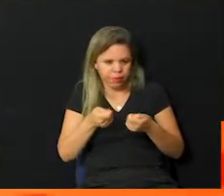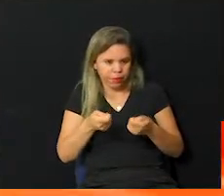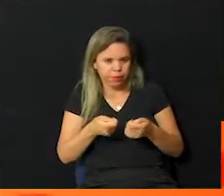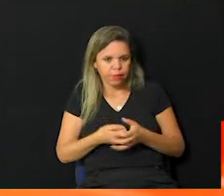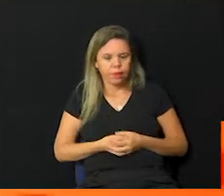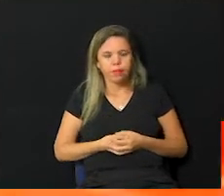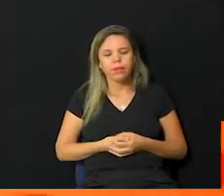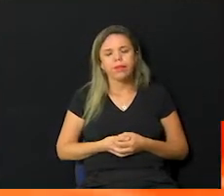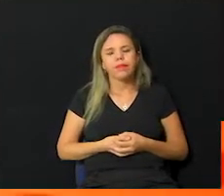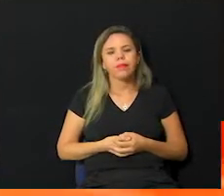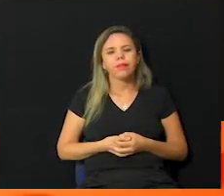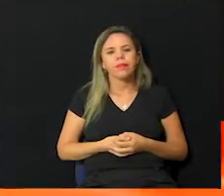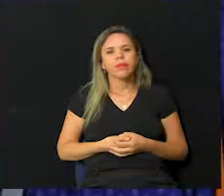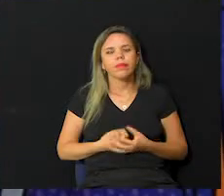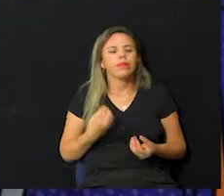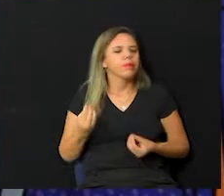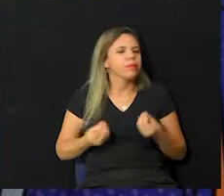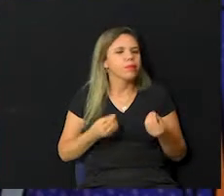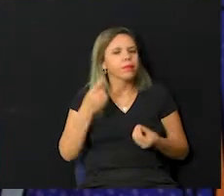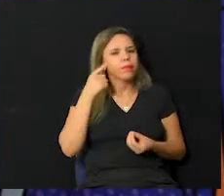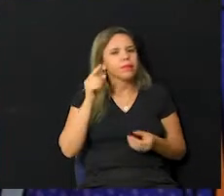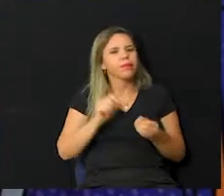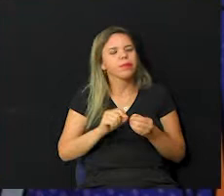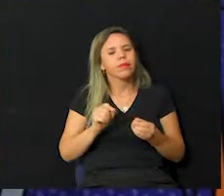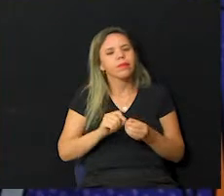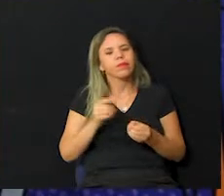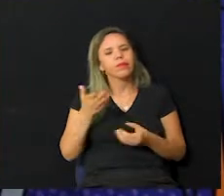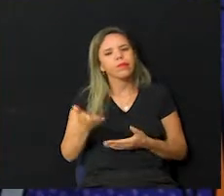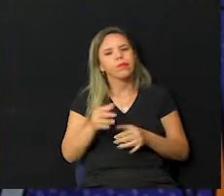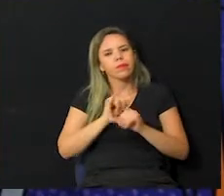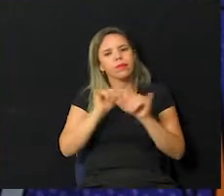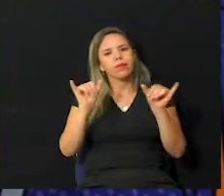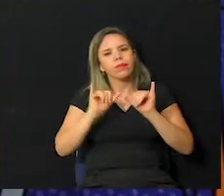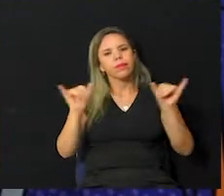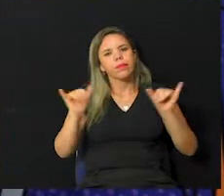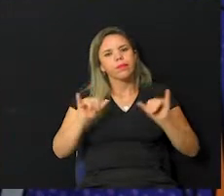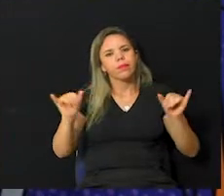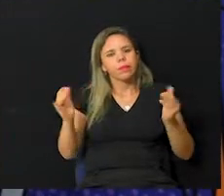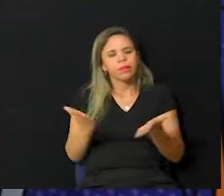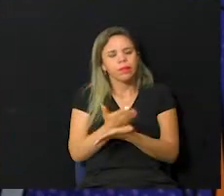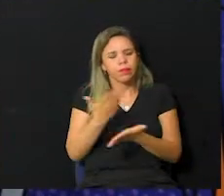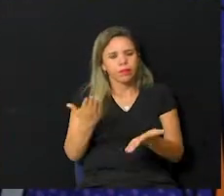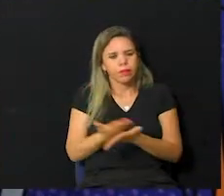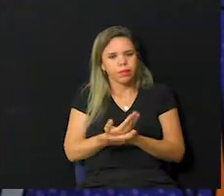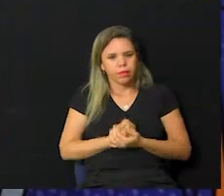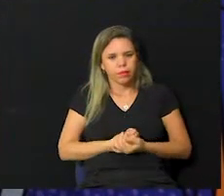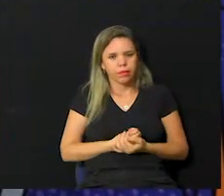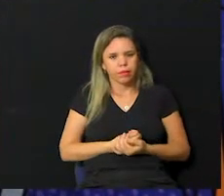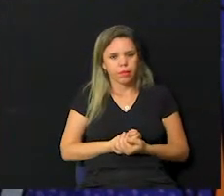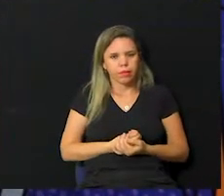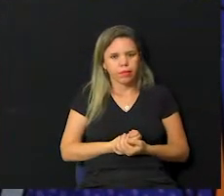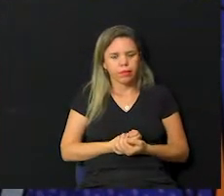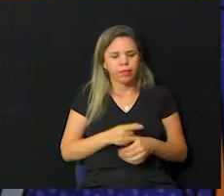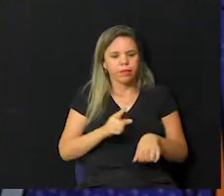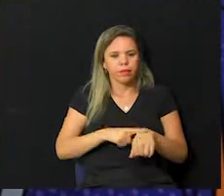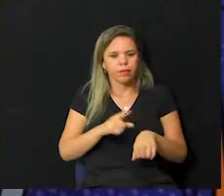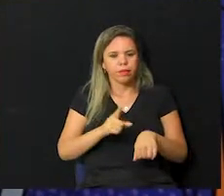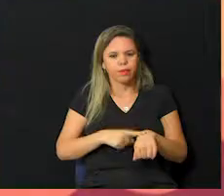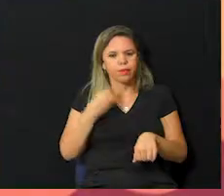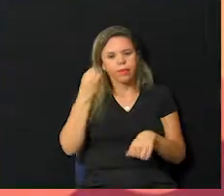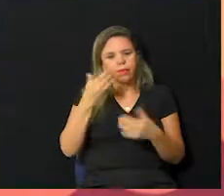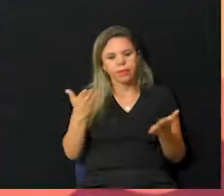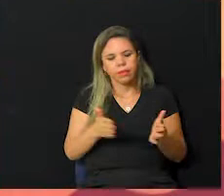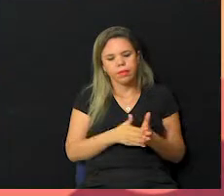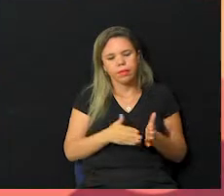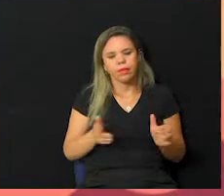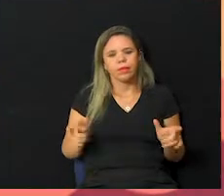lidar com ela. E aí, né, como é que você vai fazer para divulgar o livro, né, agora, nesse momento que a